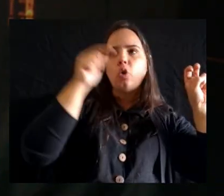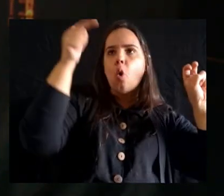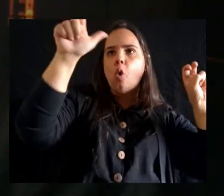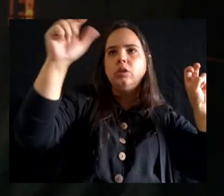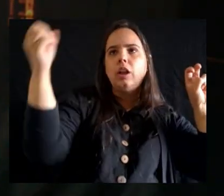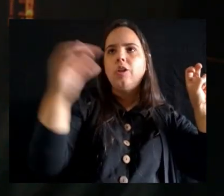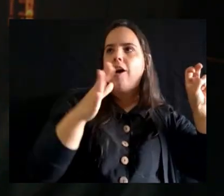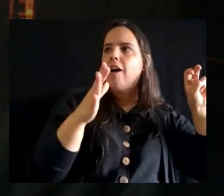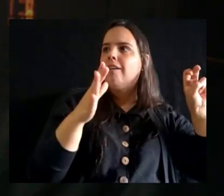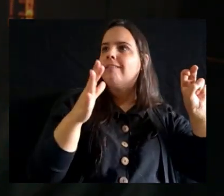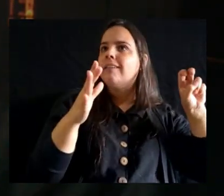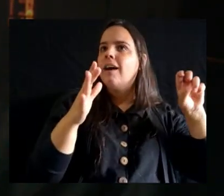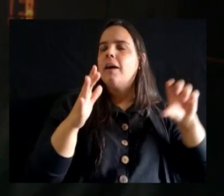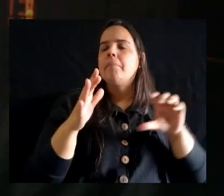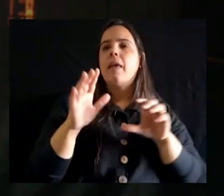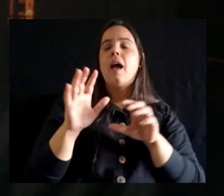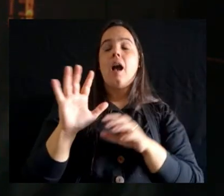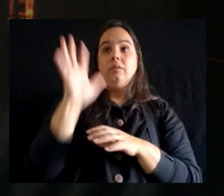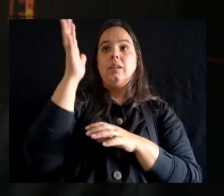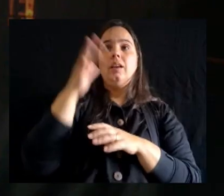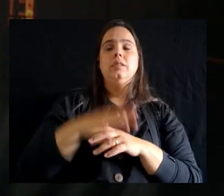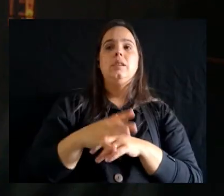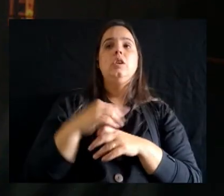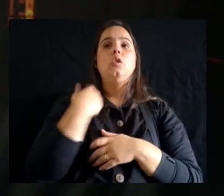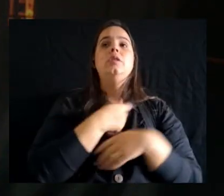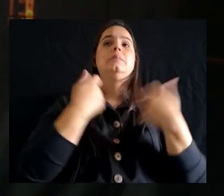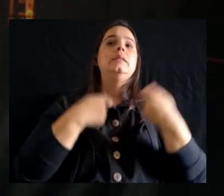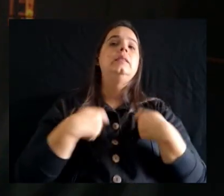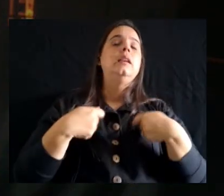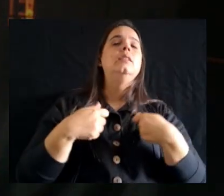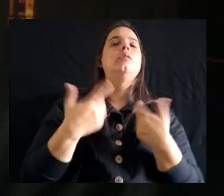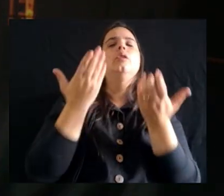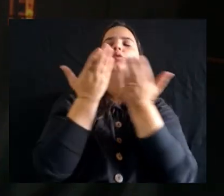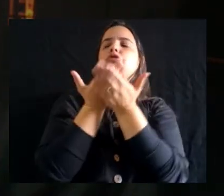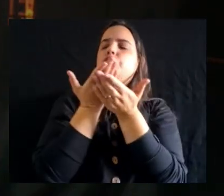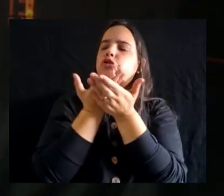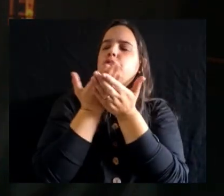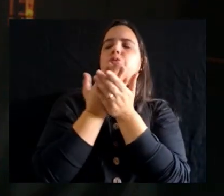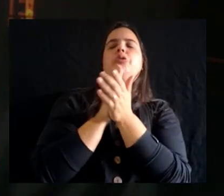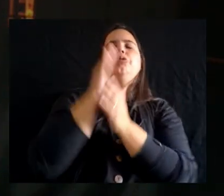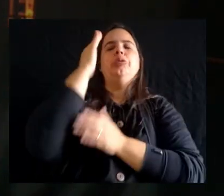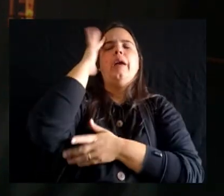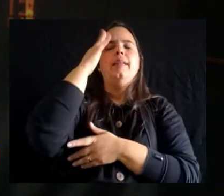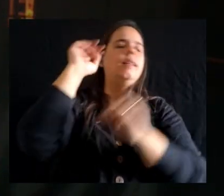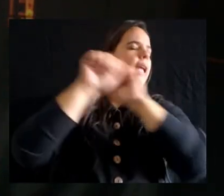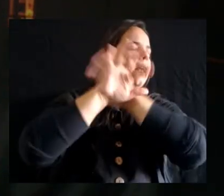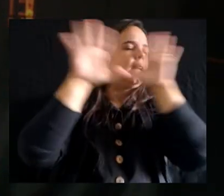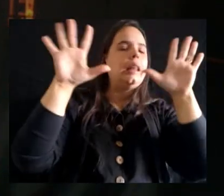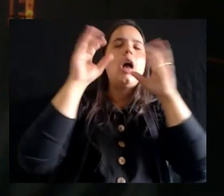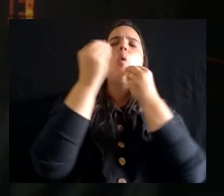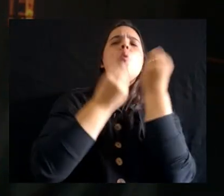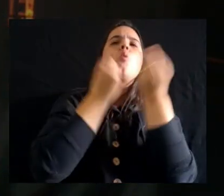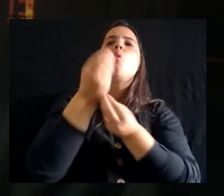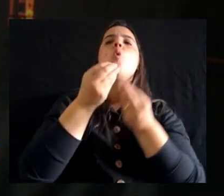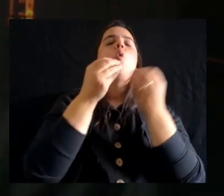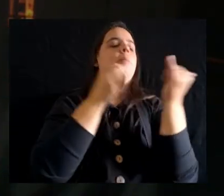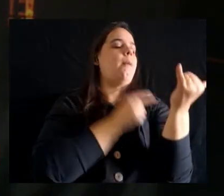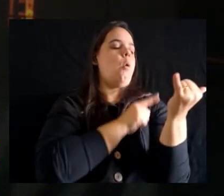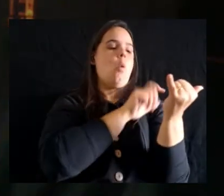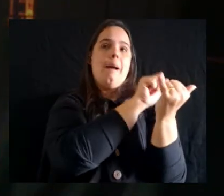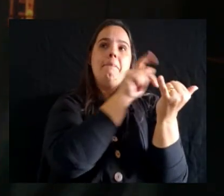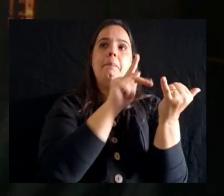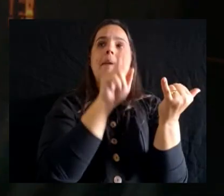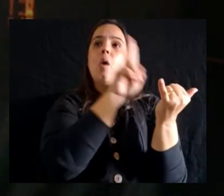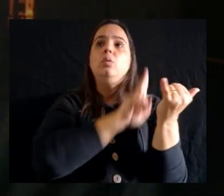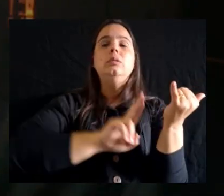Para poder nos adaptar, para poder nos ambientar e para poder usar esses aplicativos com mais consciência. E é isso que a gente